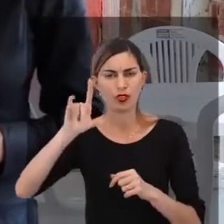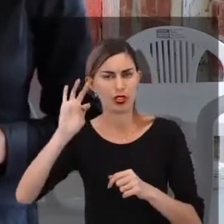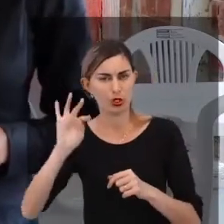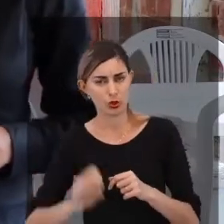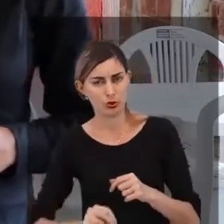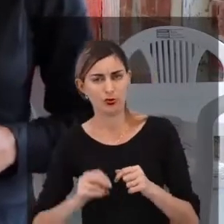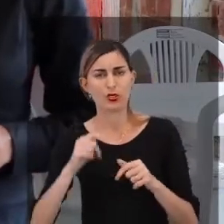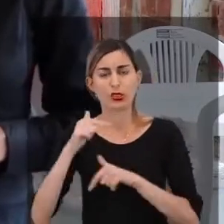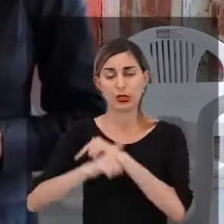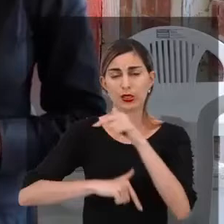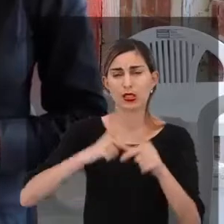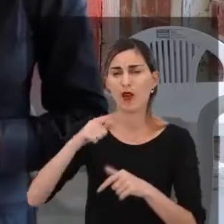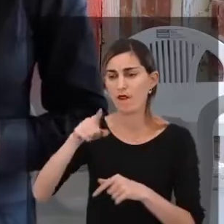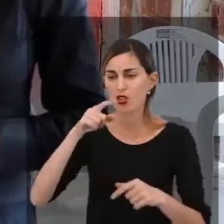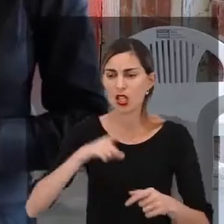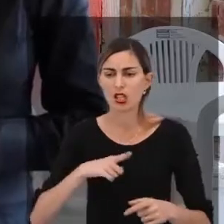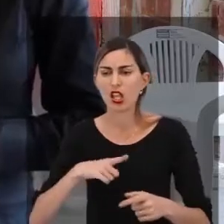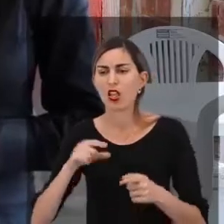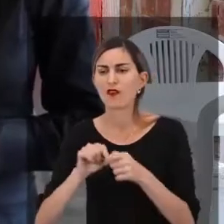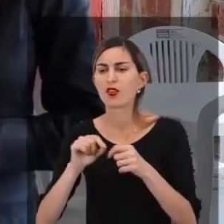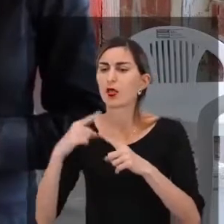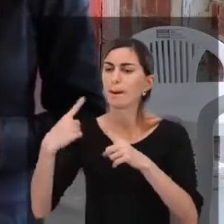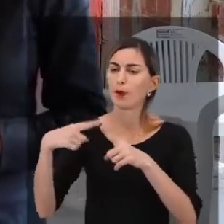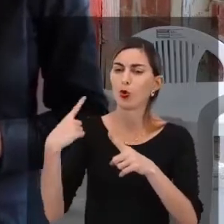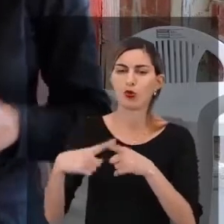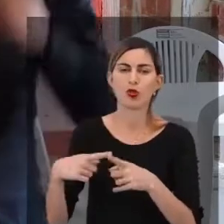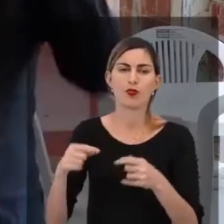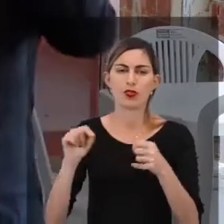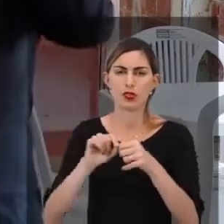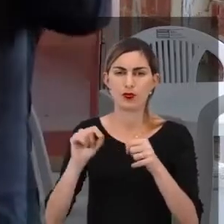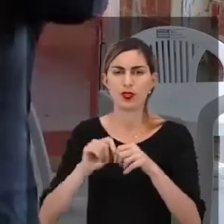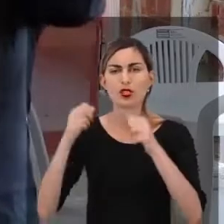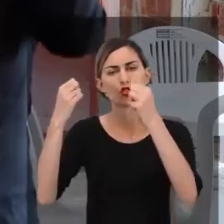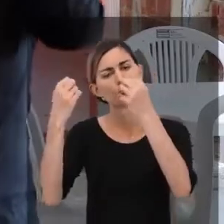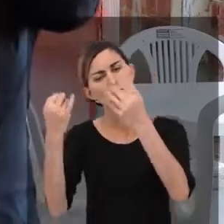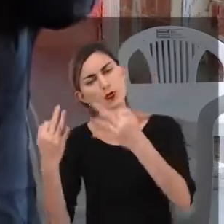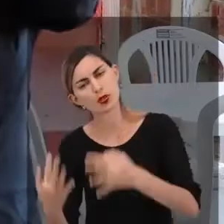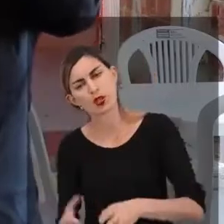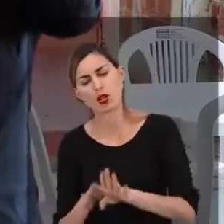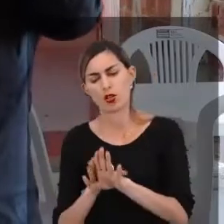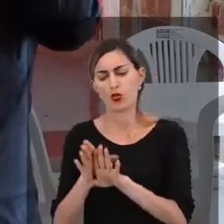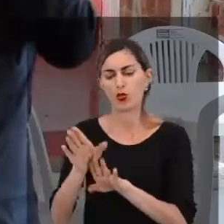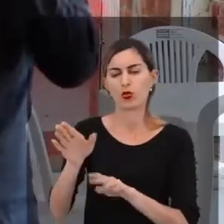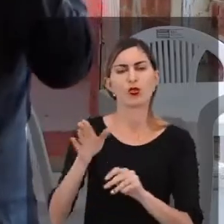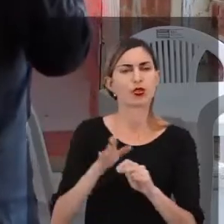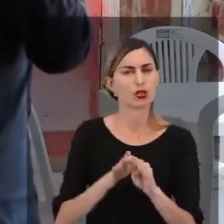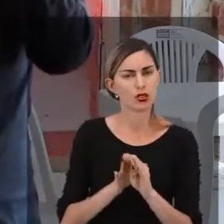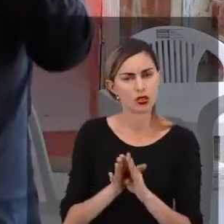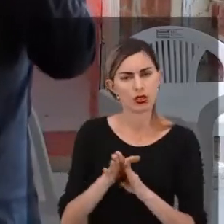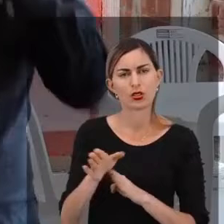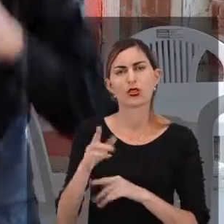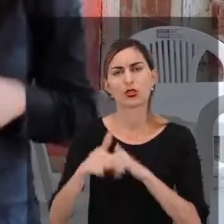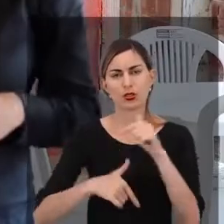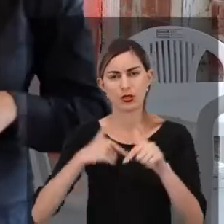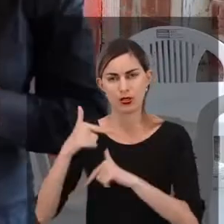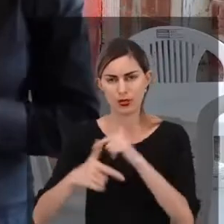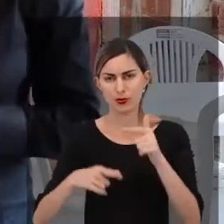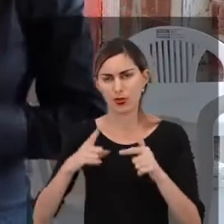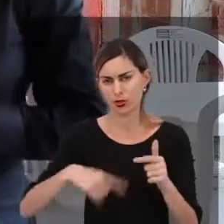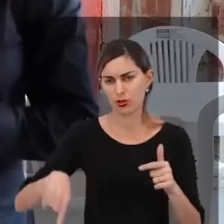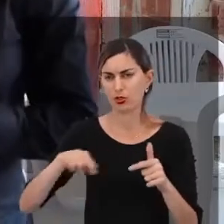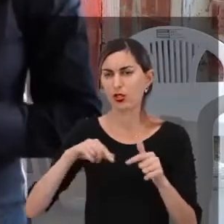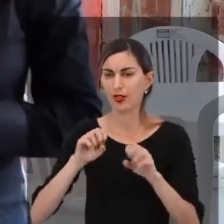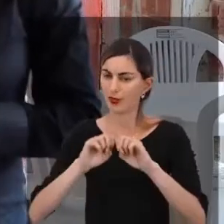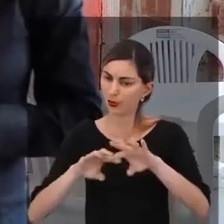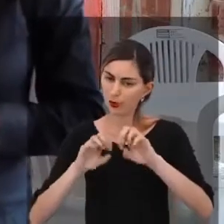o trabalhador. Você tem que fazer isso, mas não é você tem que fazer. Por que você tem que fazer isso? É explicar, é orientar. Nosso trabalho é